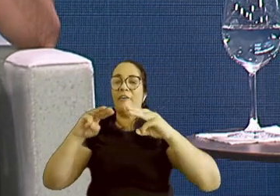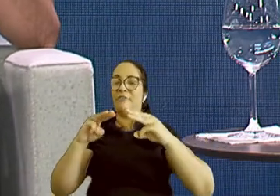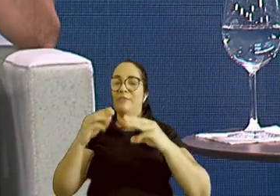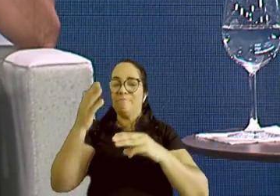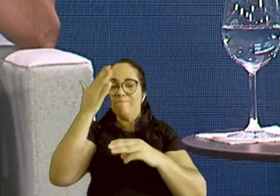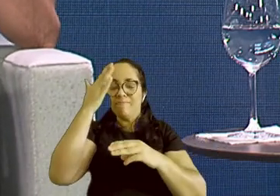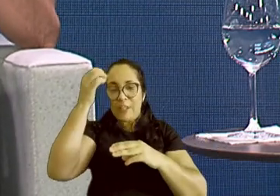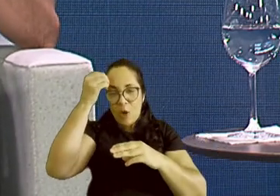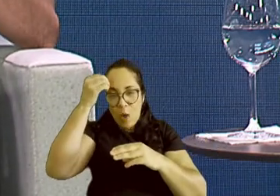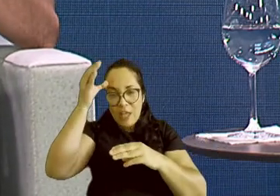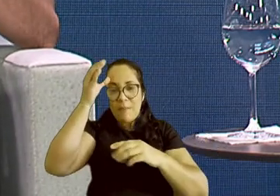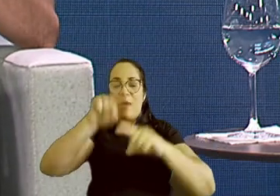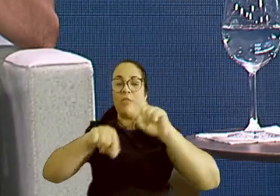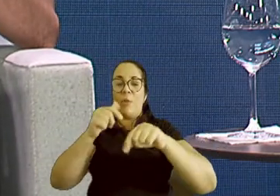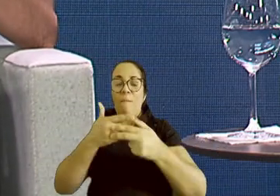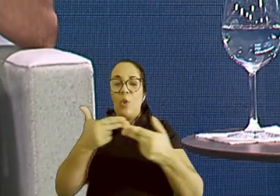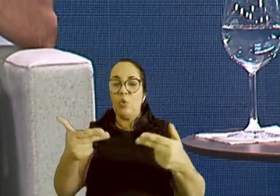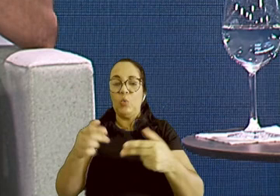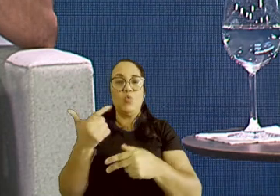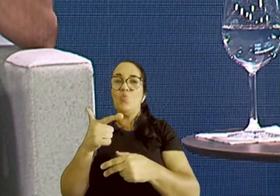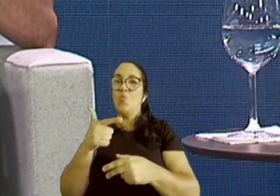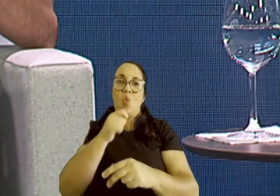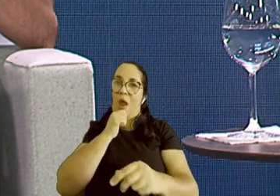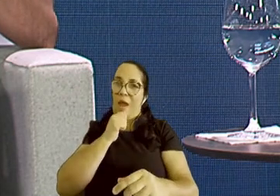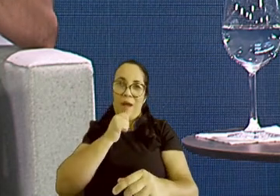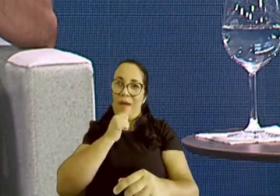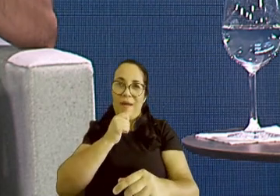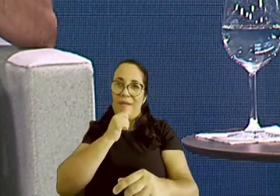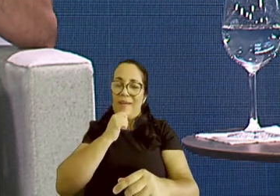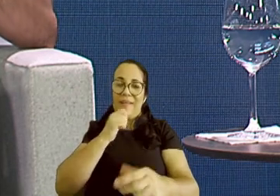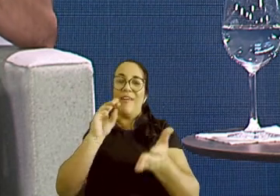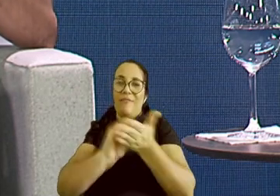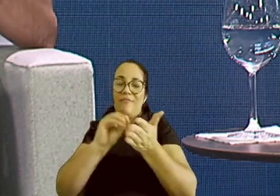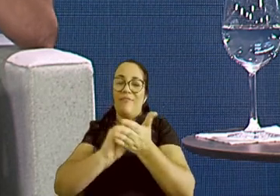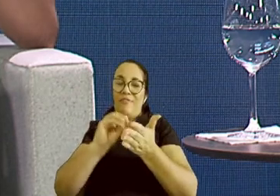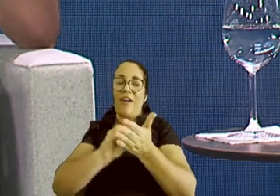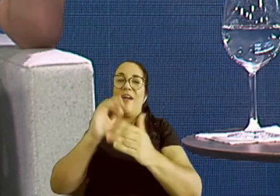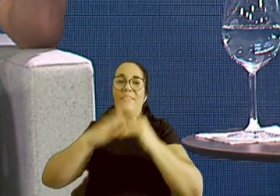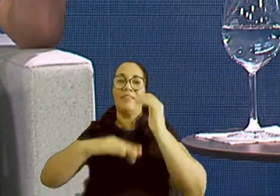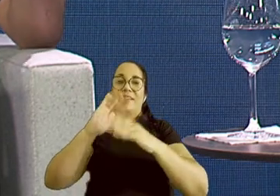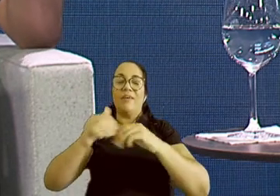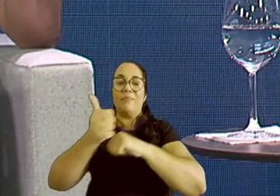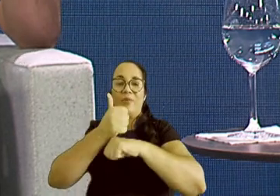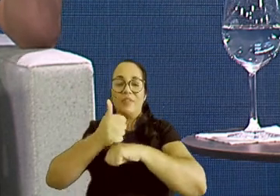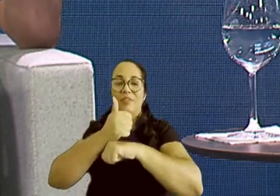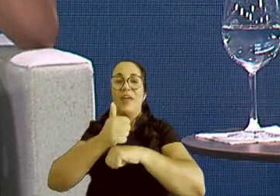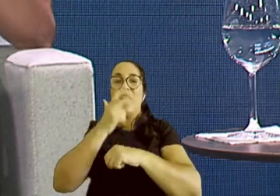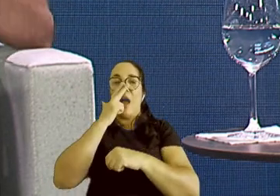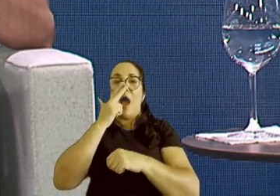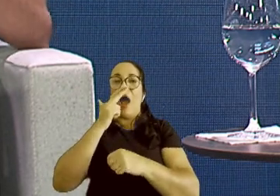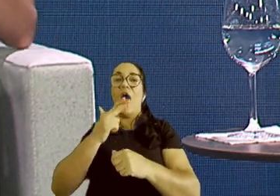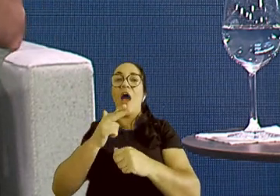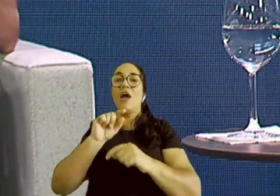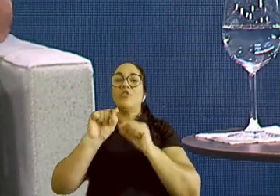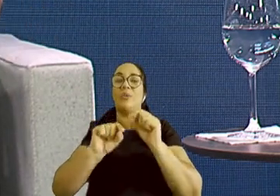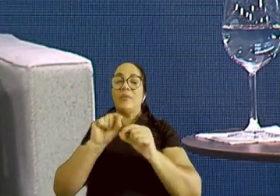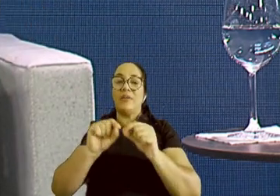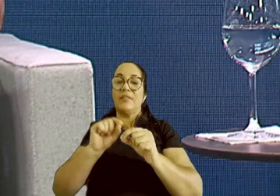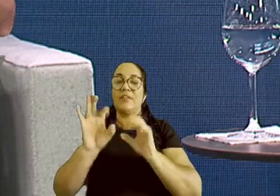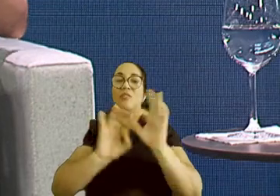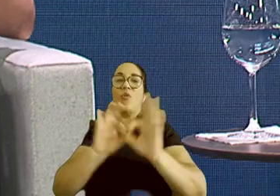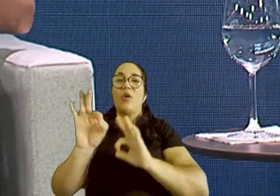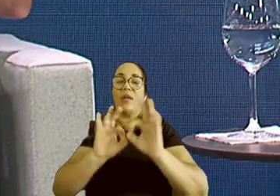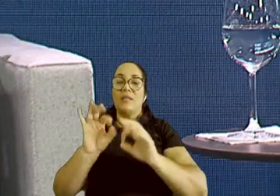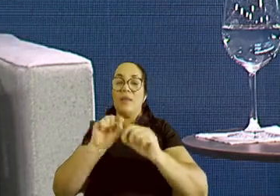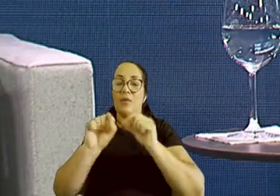a gente precisa eu acho que o ajuste foi em pessoas medianas que ainda não estavam Preparadas para